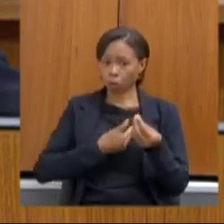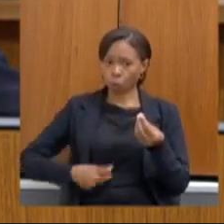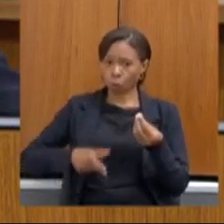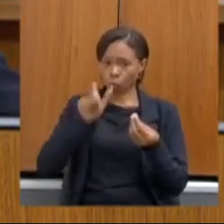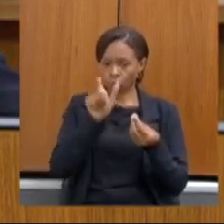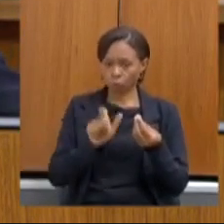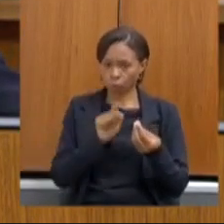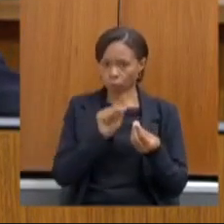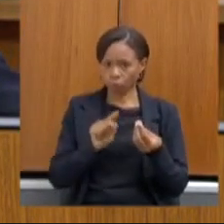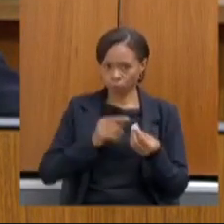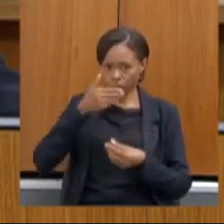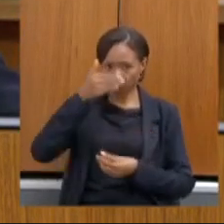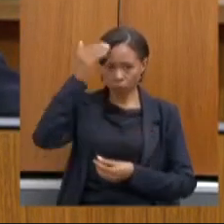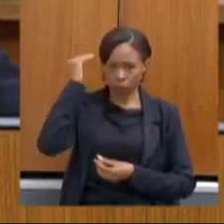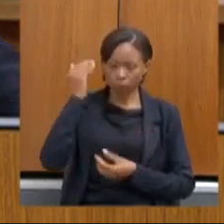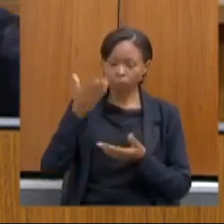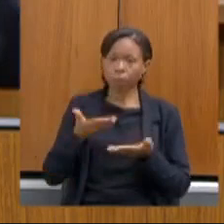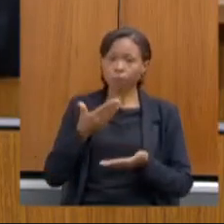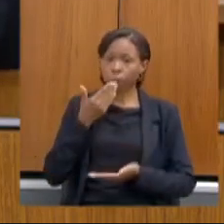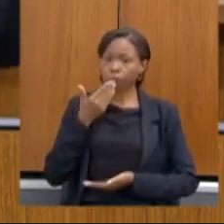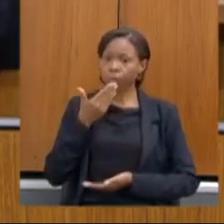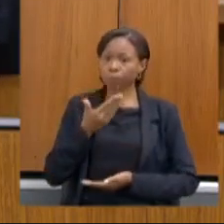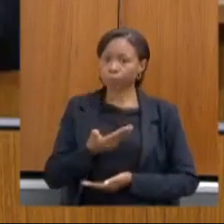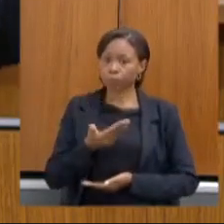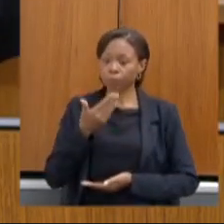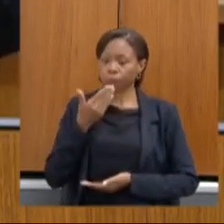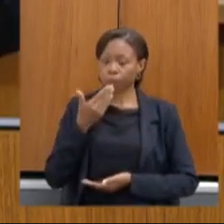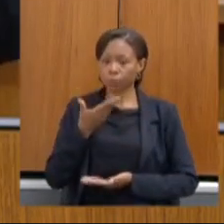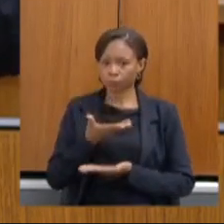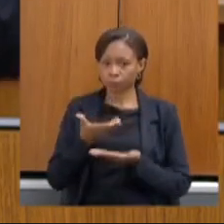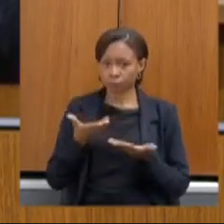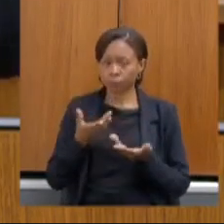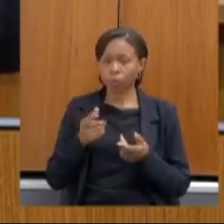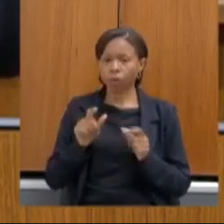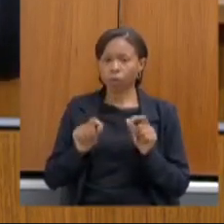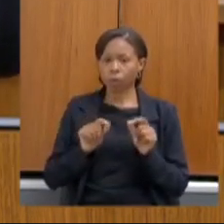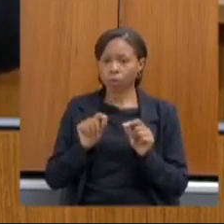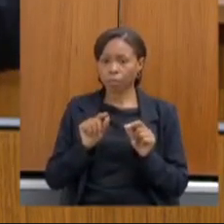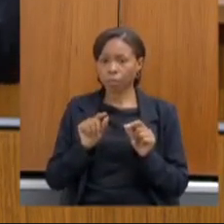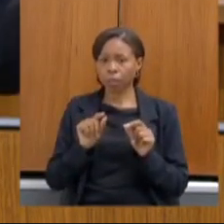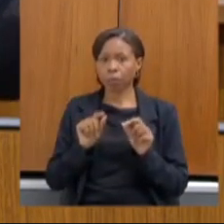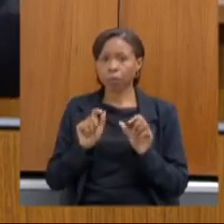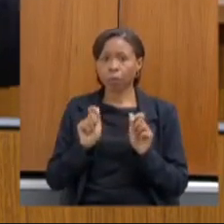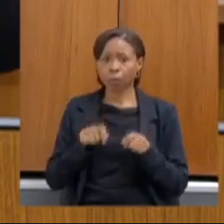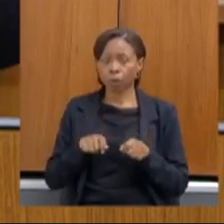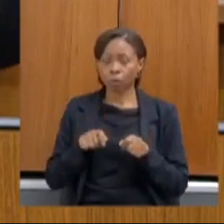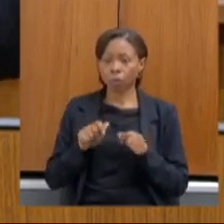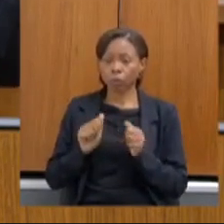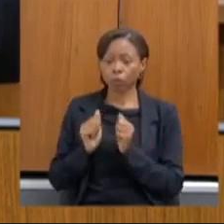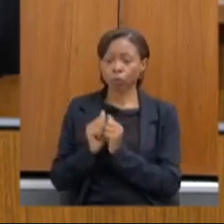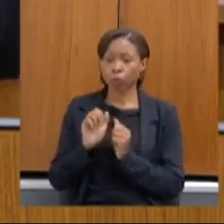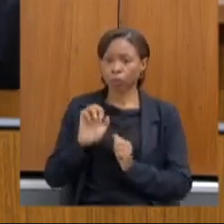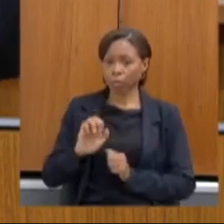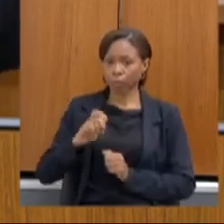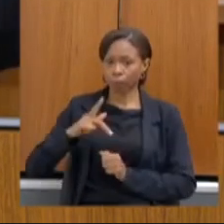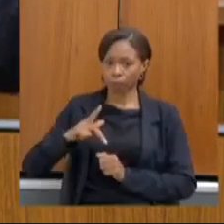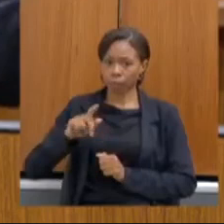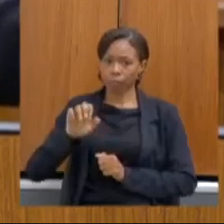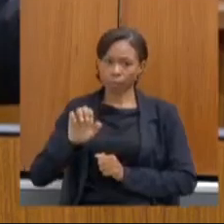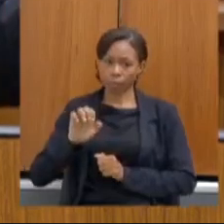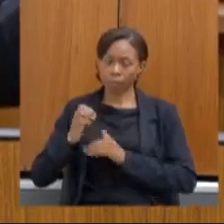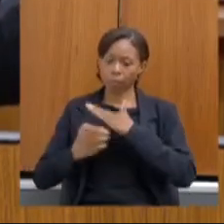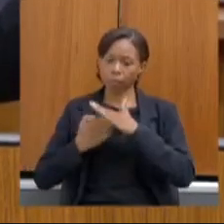Romeu Zema pedido para que ele interceda junta a epe empresa de pesquisa